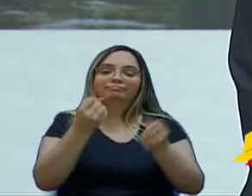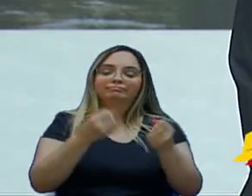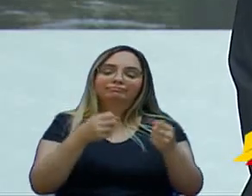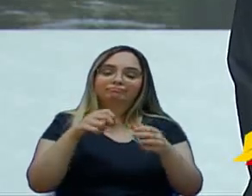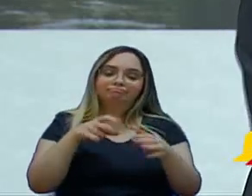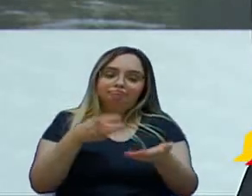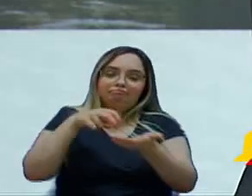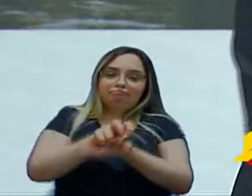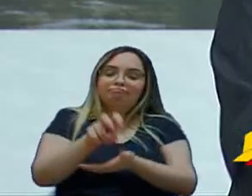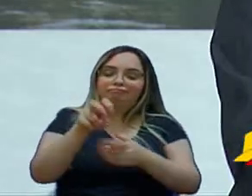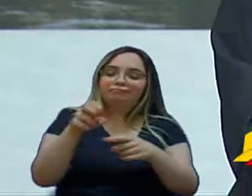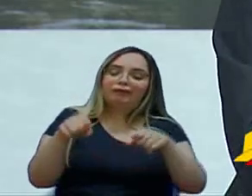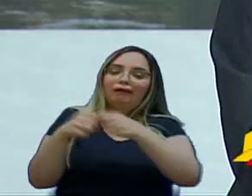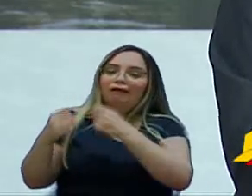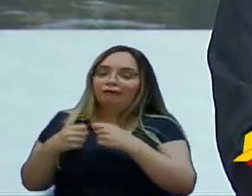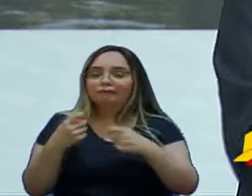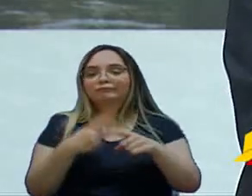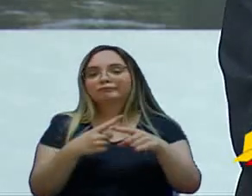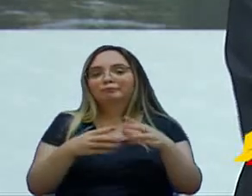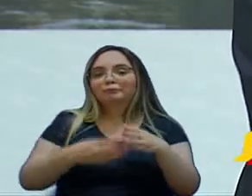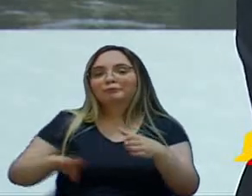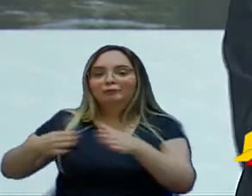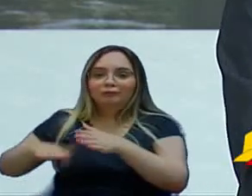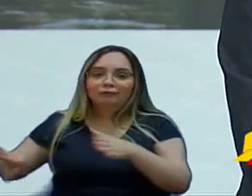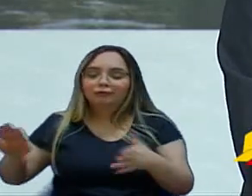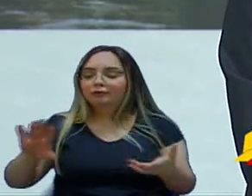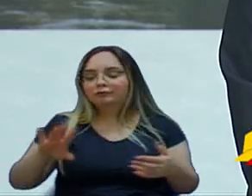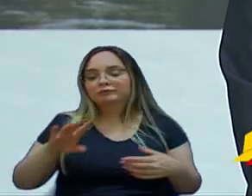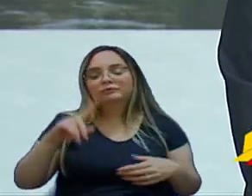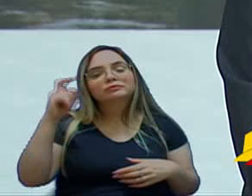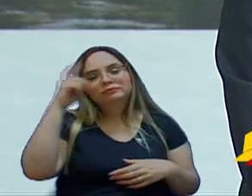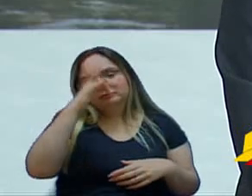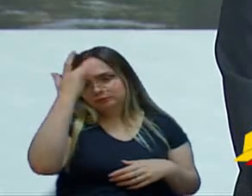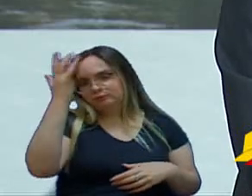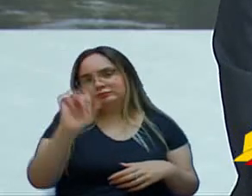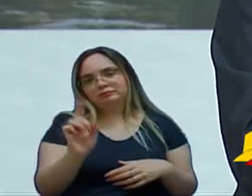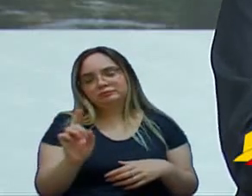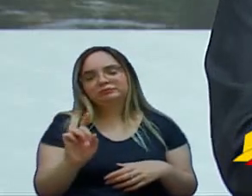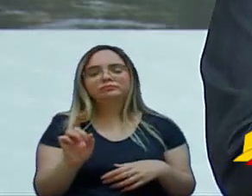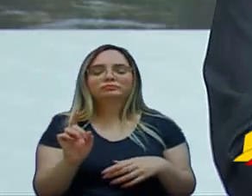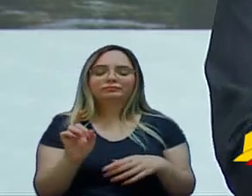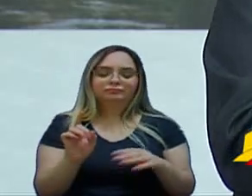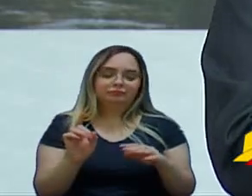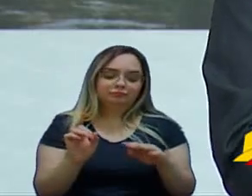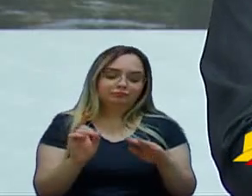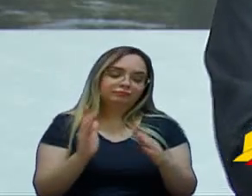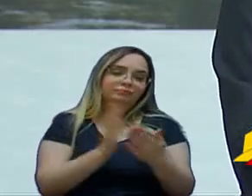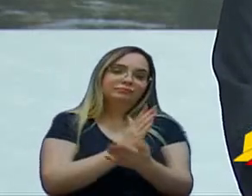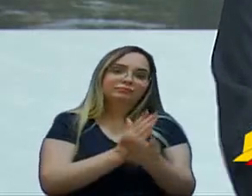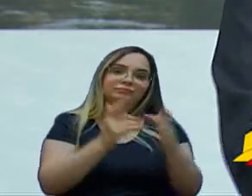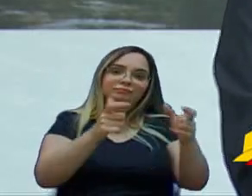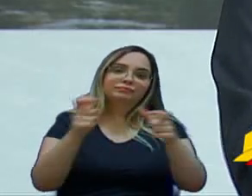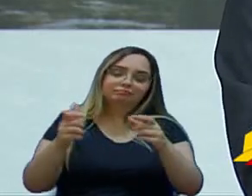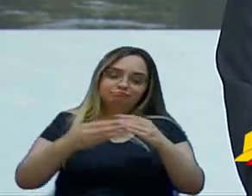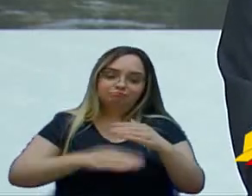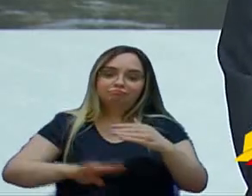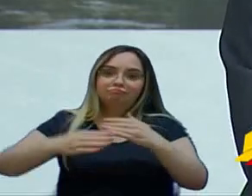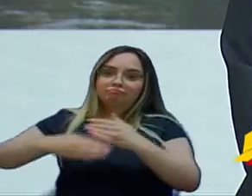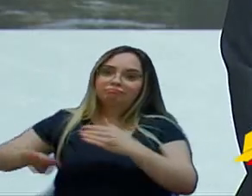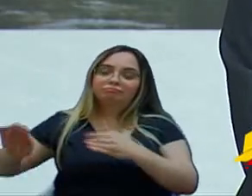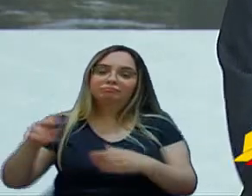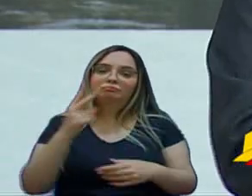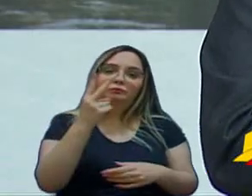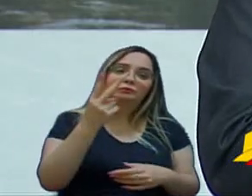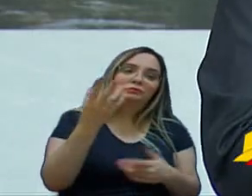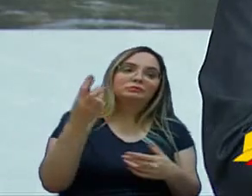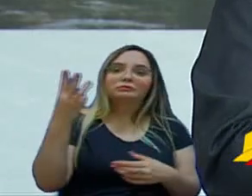sair da sua casa, como o João já mostrou aí, tem bairros também da região que ele atende, que tem crateras aí de 2, 3 metros de profundidade.